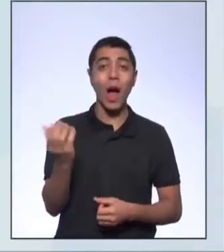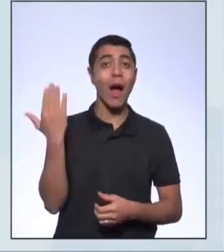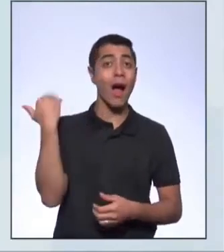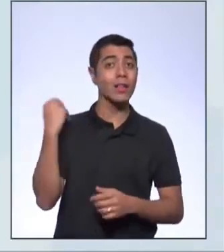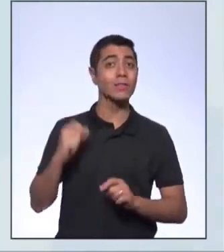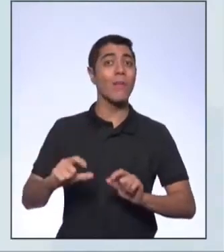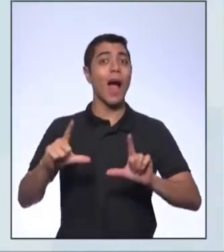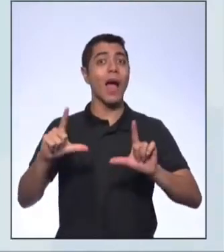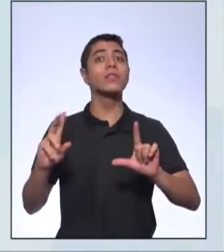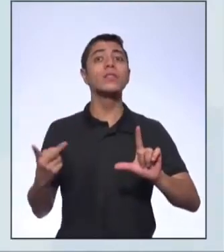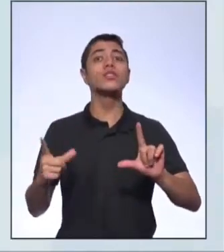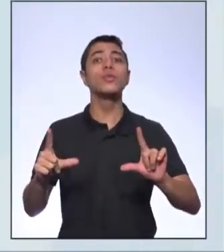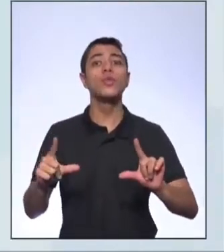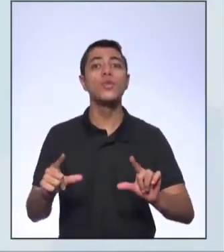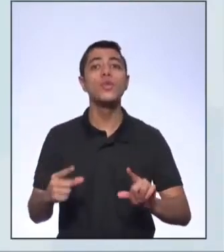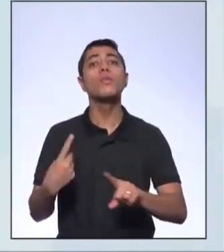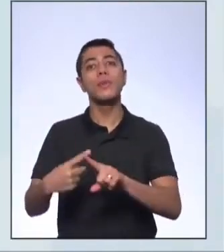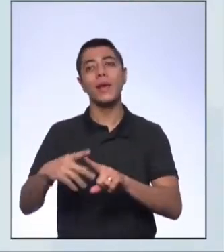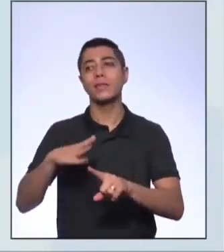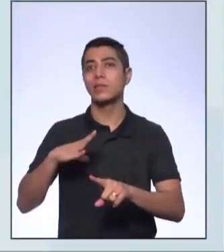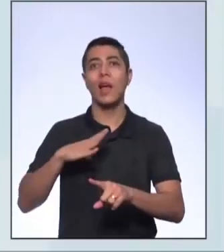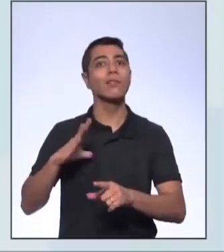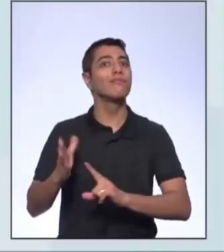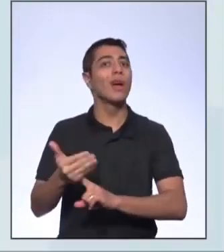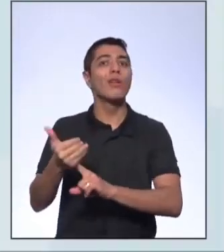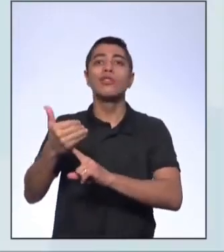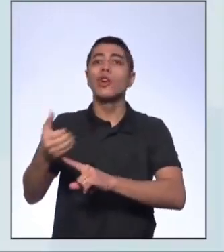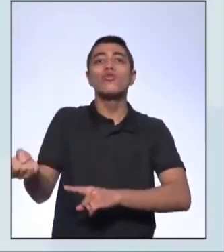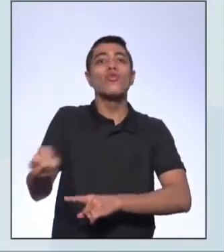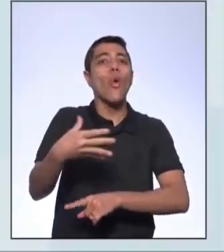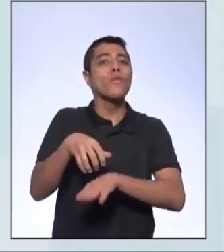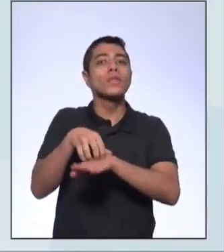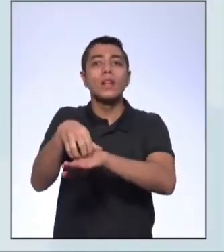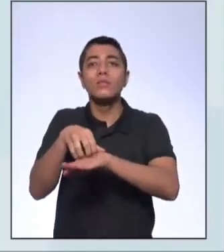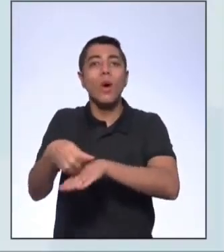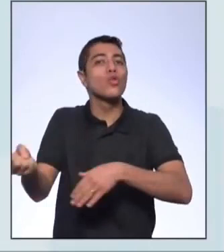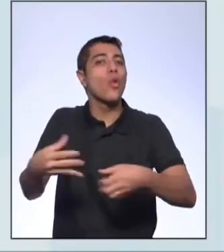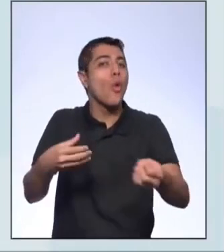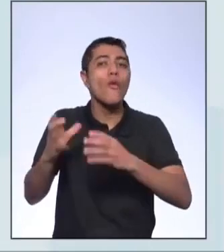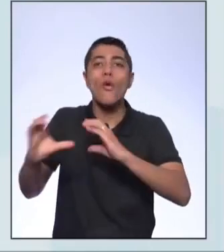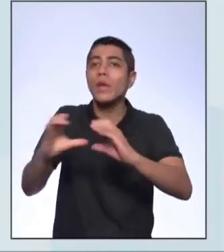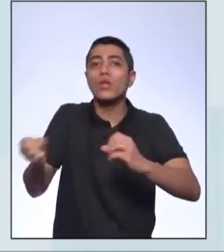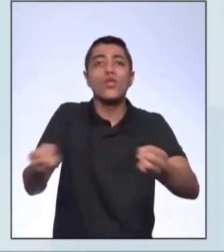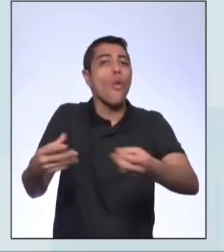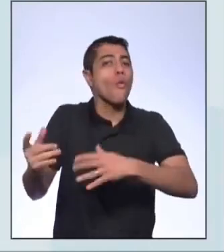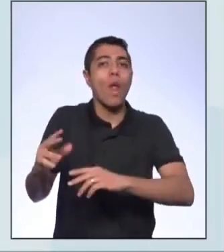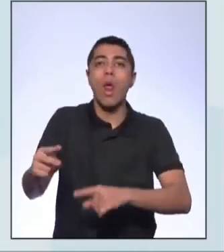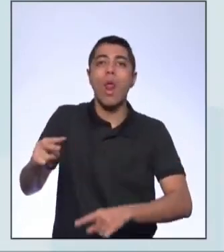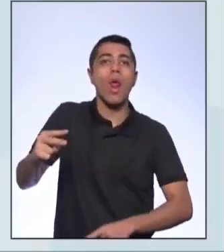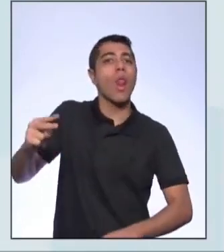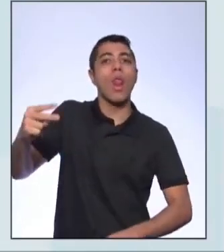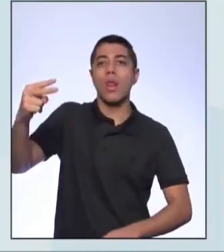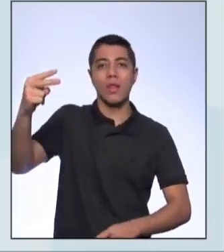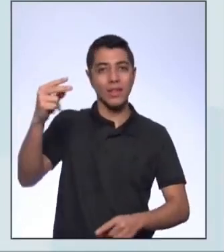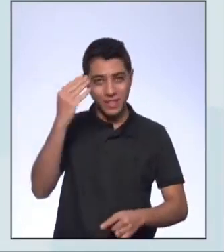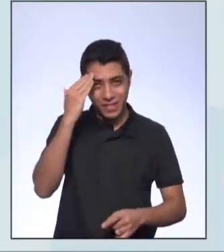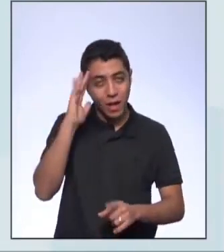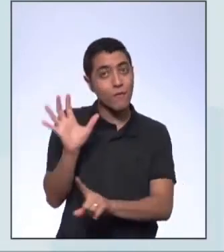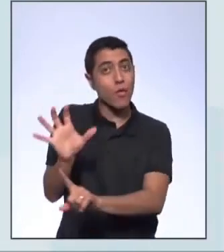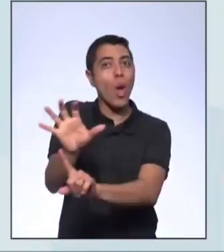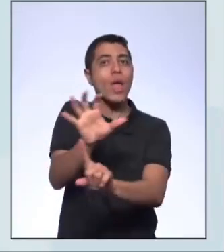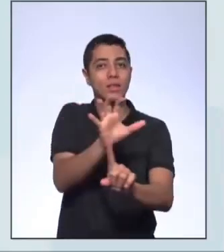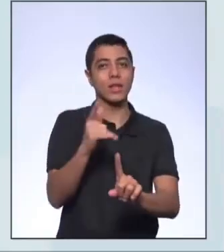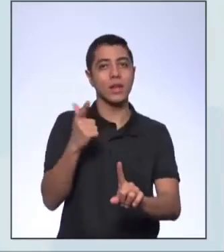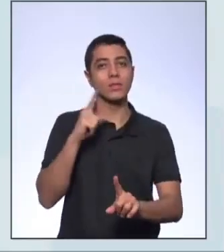avançando nas suas influências tem que lembrar das tecnologias não é meio de transporte meio de comunicação Ajuda também nossas influências